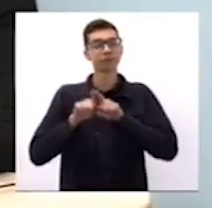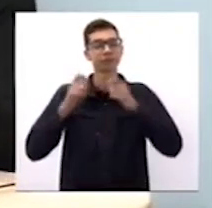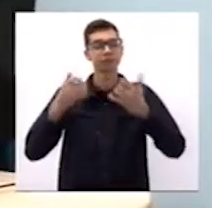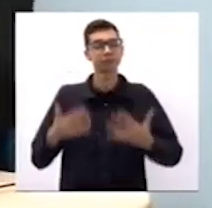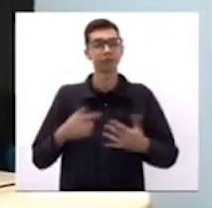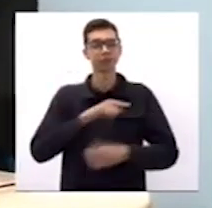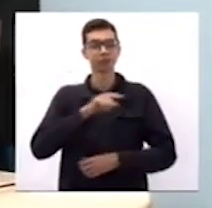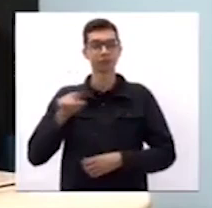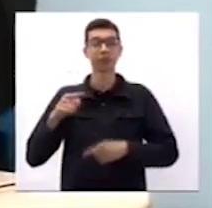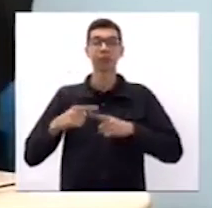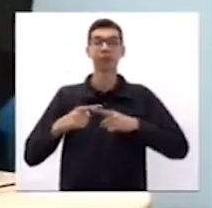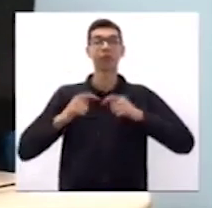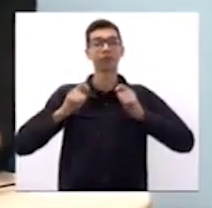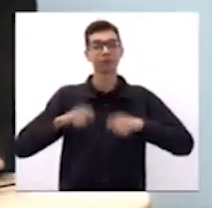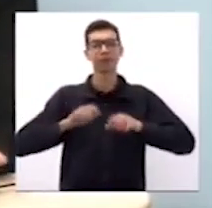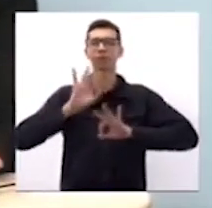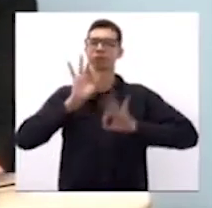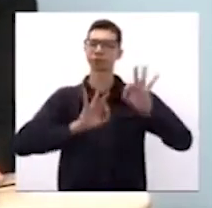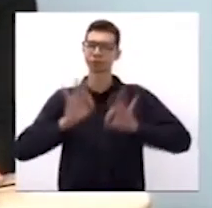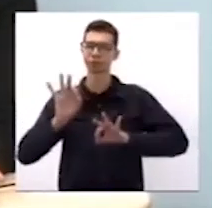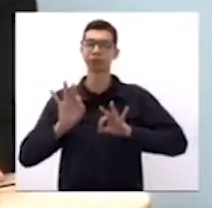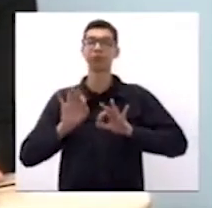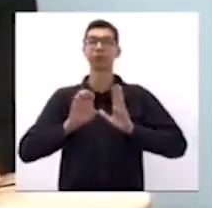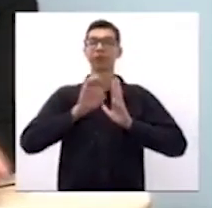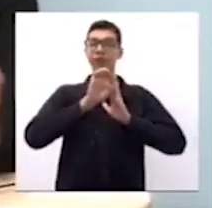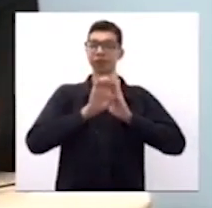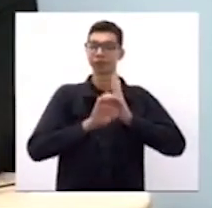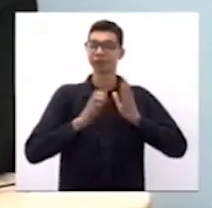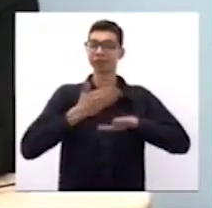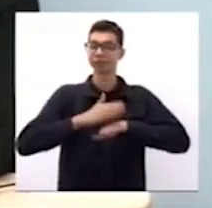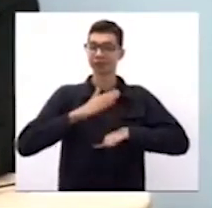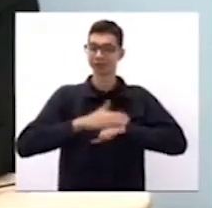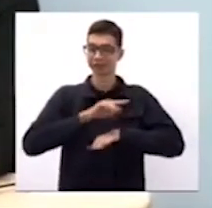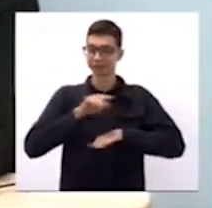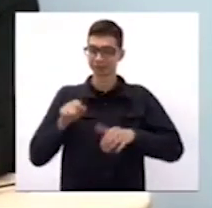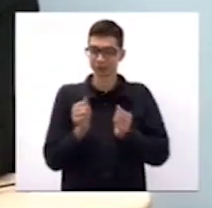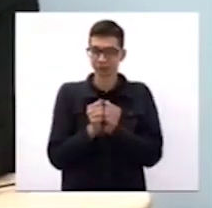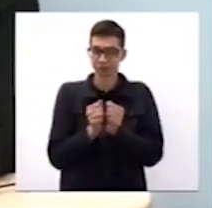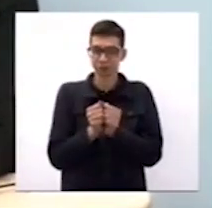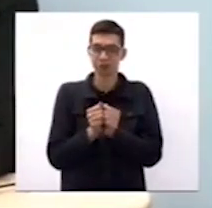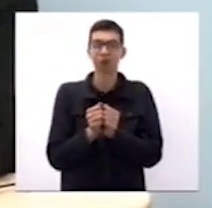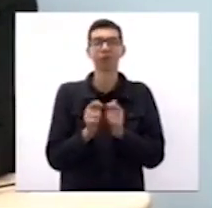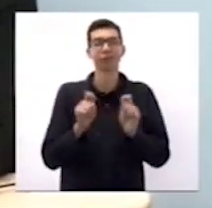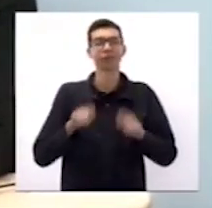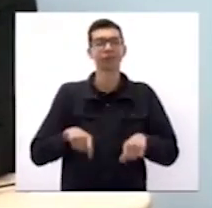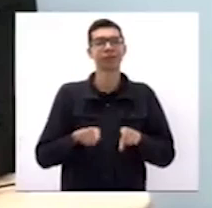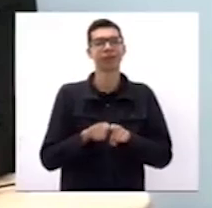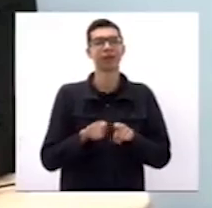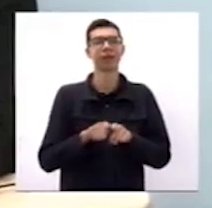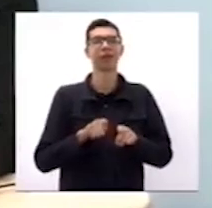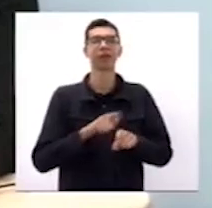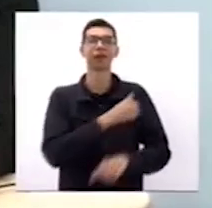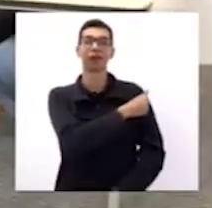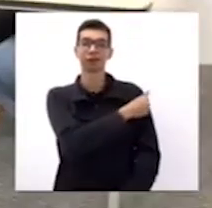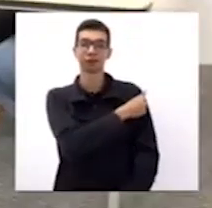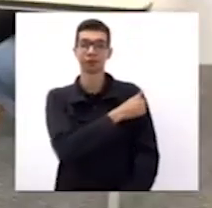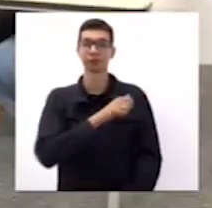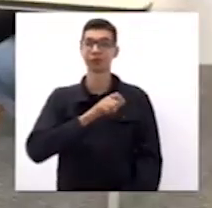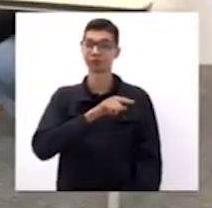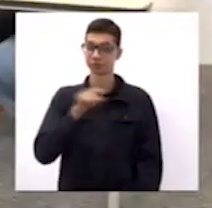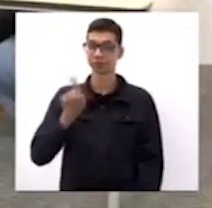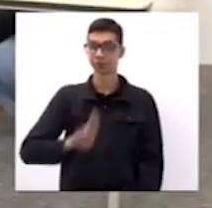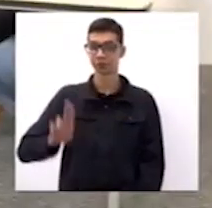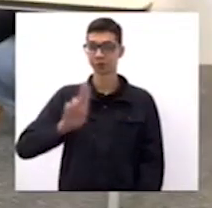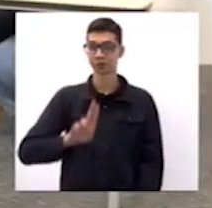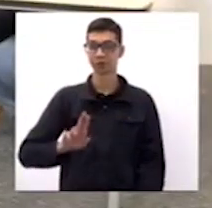vocês, como construção e exercícios que vocês fizeram aqui junto com a gente, que pode ser usado também junto com os alunos.